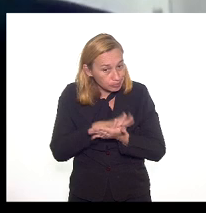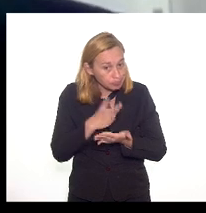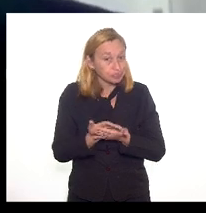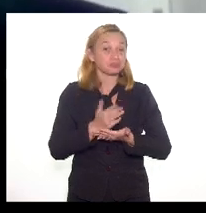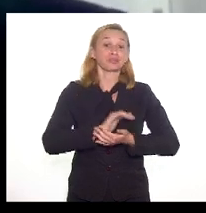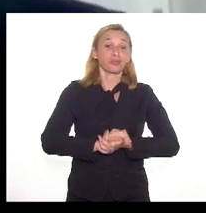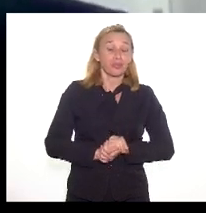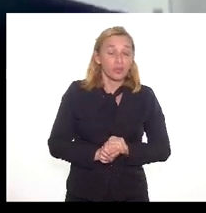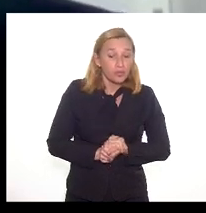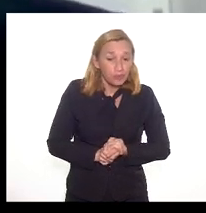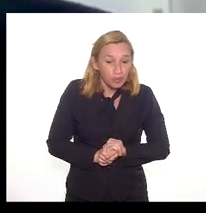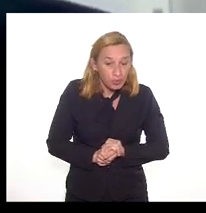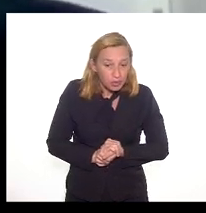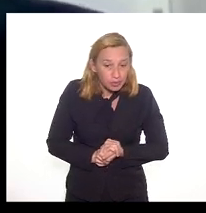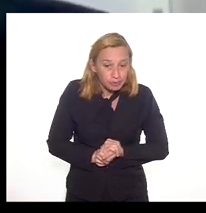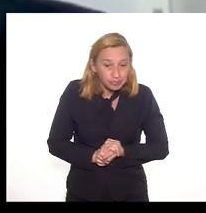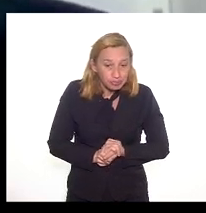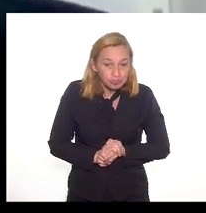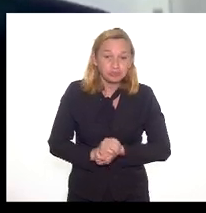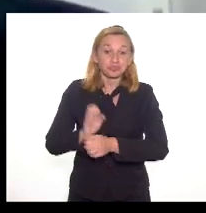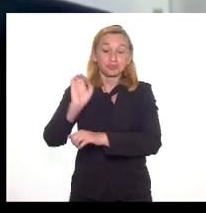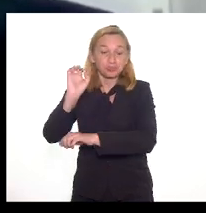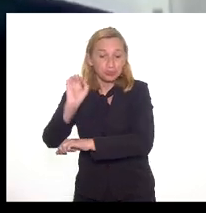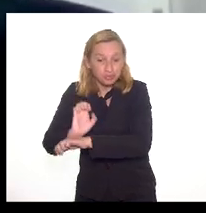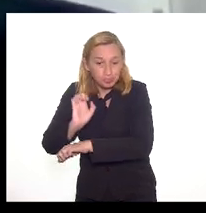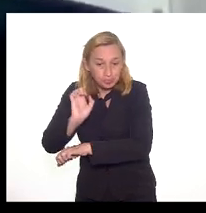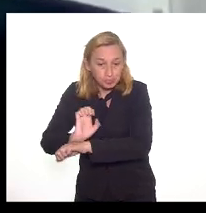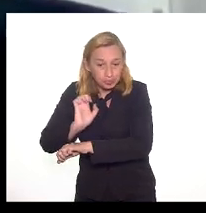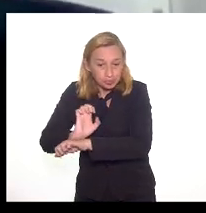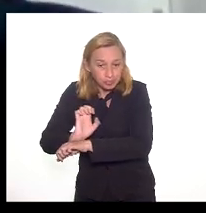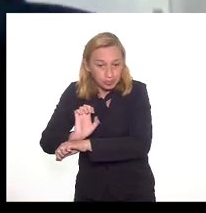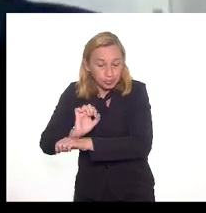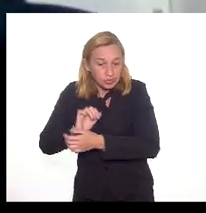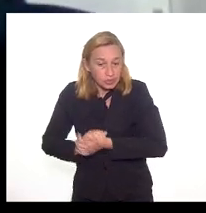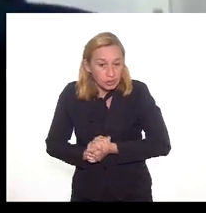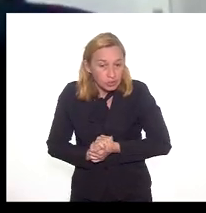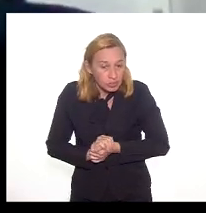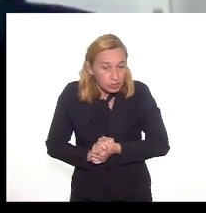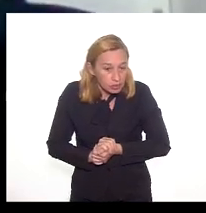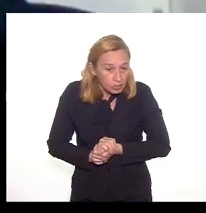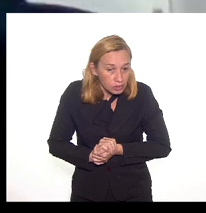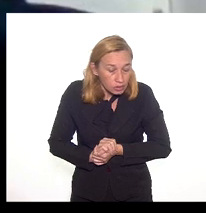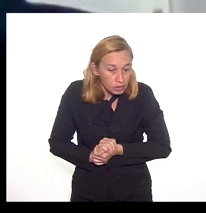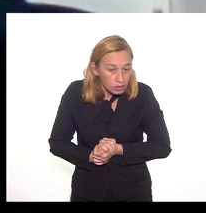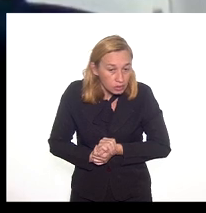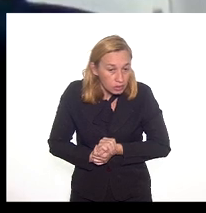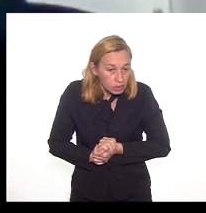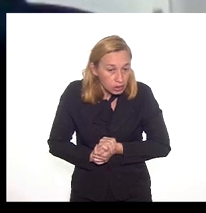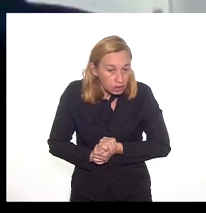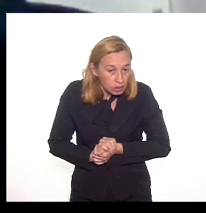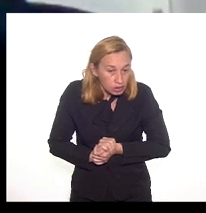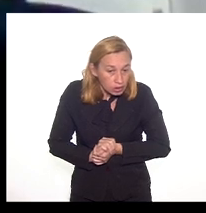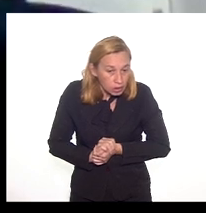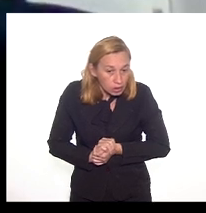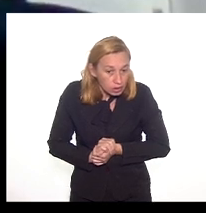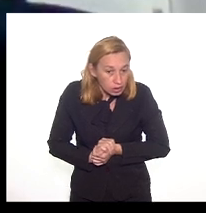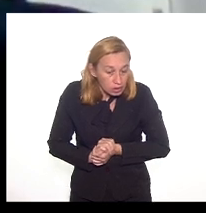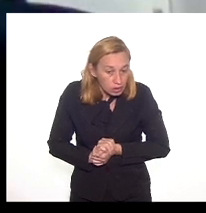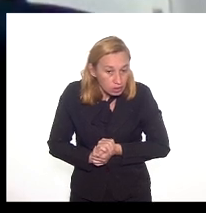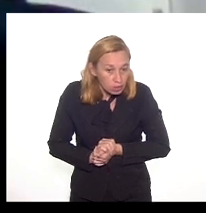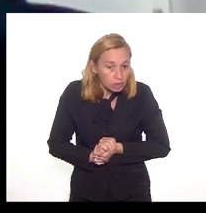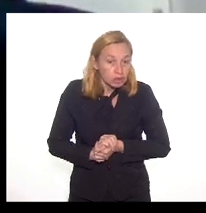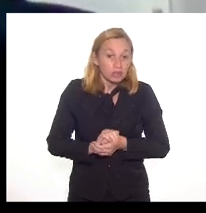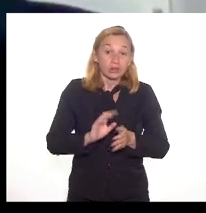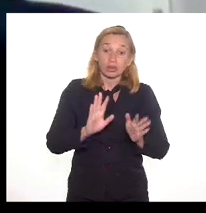Tenho um carinho muito grande aqui pelo estado e pela cidade. E eu trago aqui, então, vou tentar mostrar aqui a